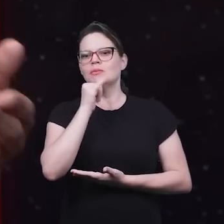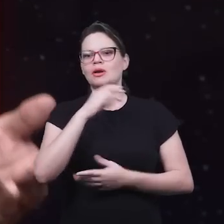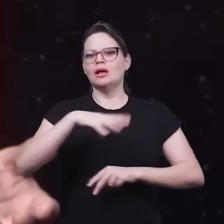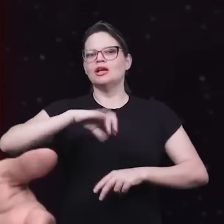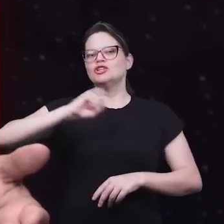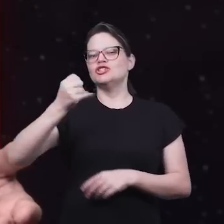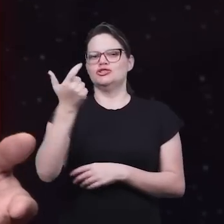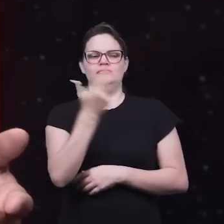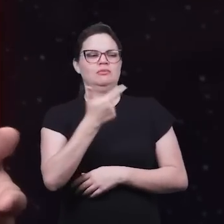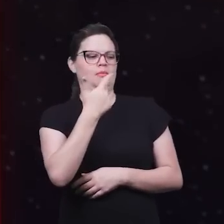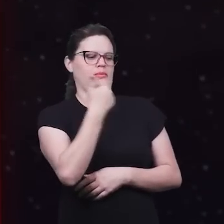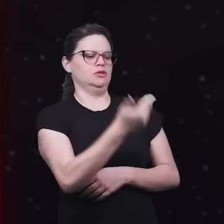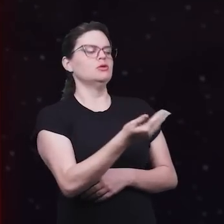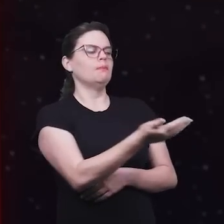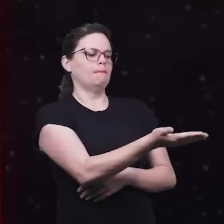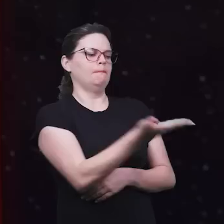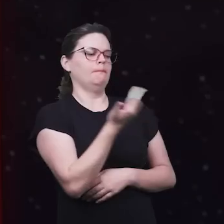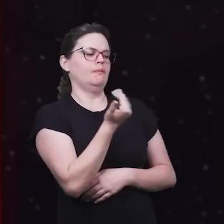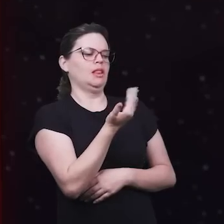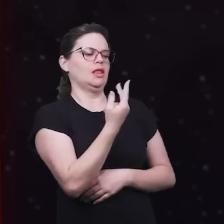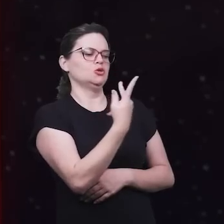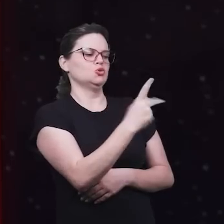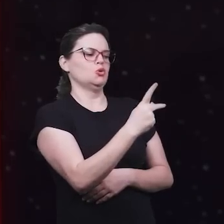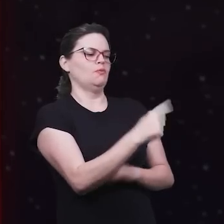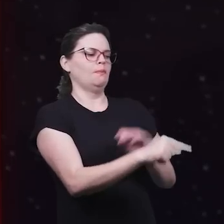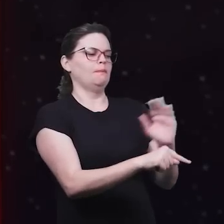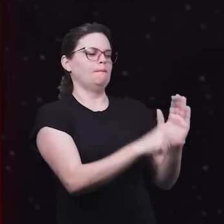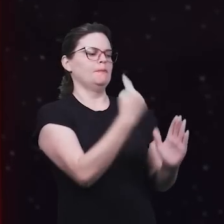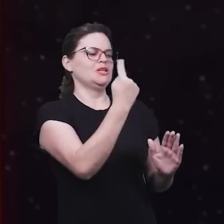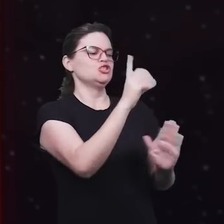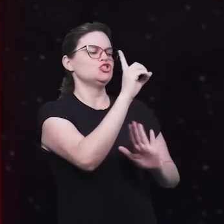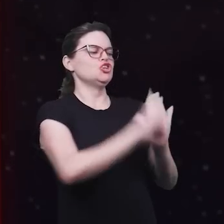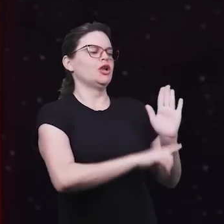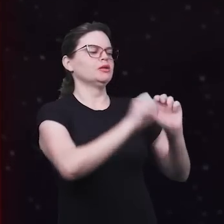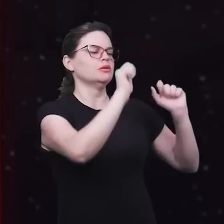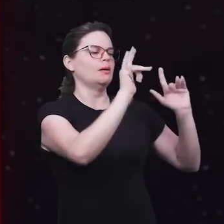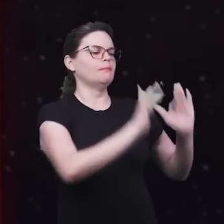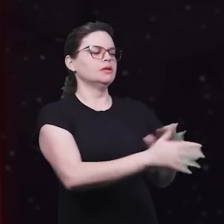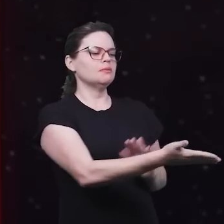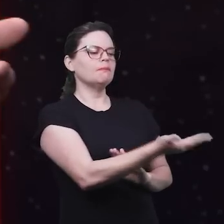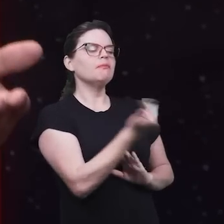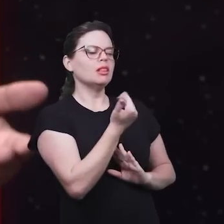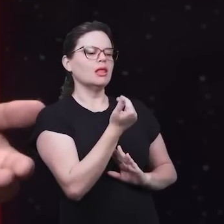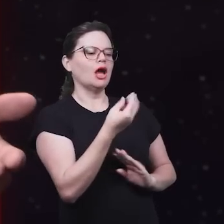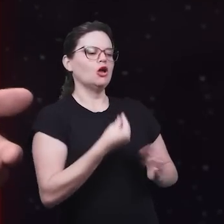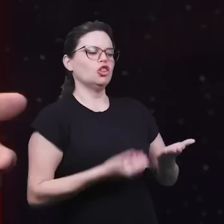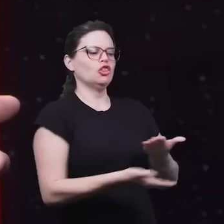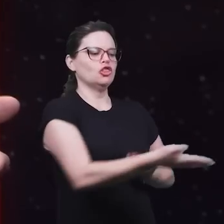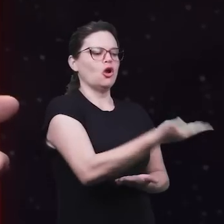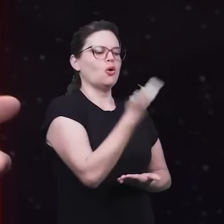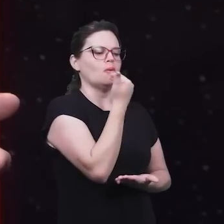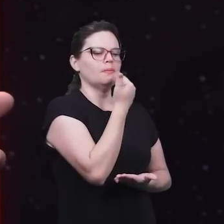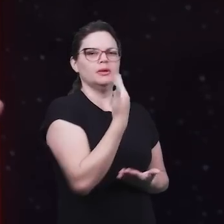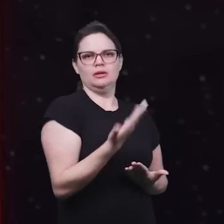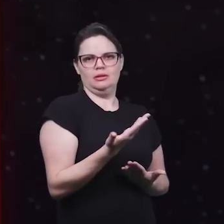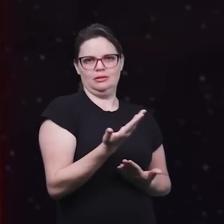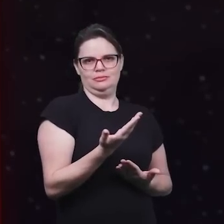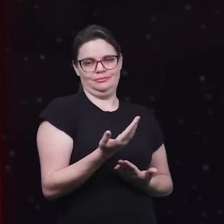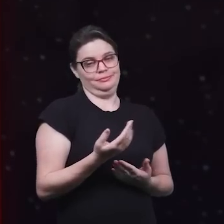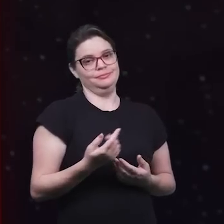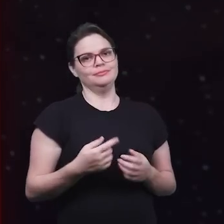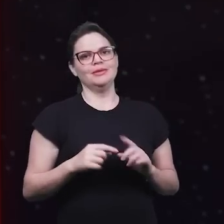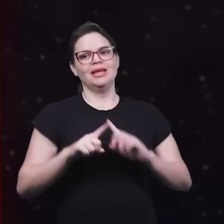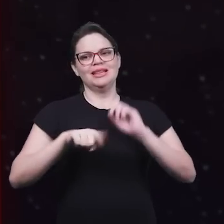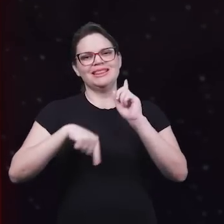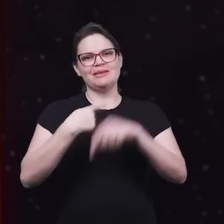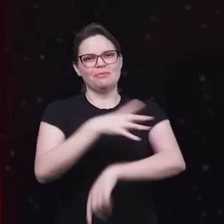Por um prato de comida. Pouco, né? Judas vendeu o Senhor 30 Jesus moedas. por 30 moedas de prata. E